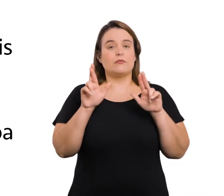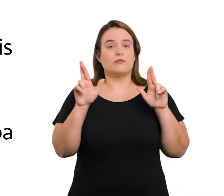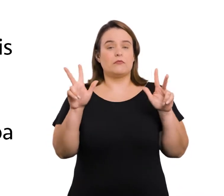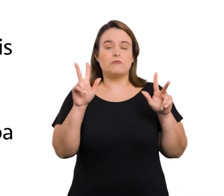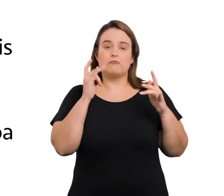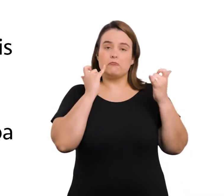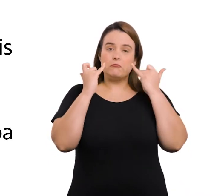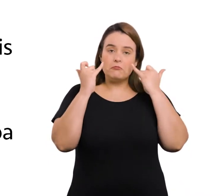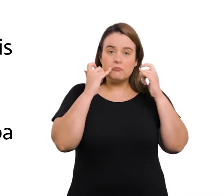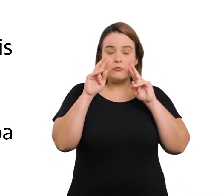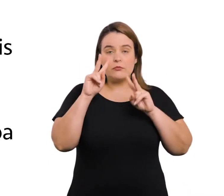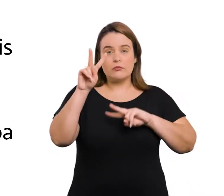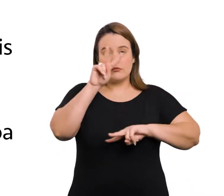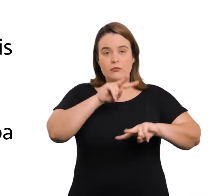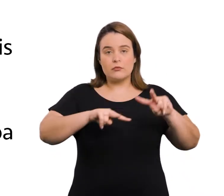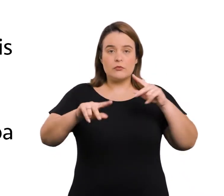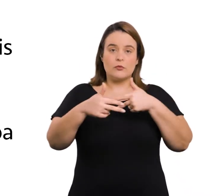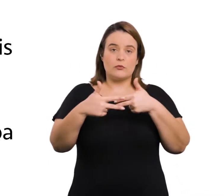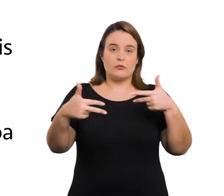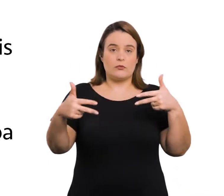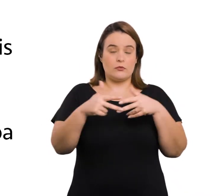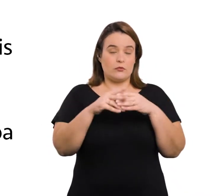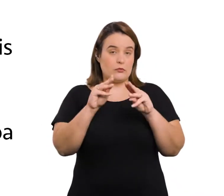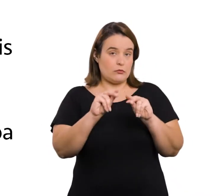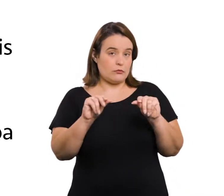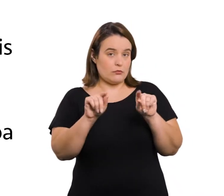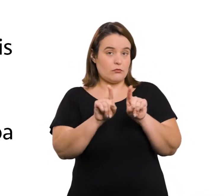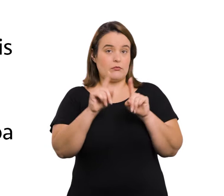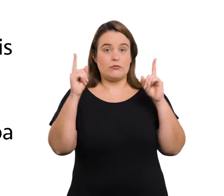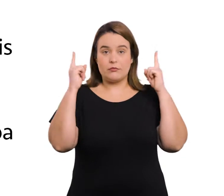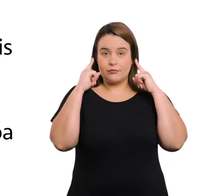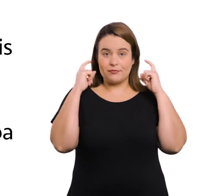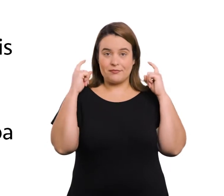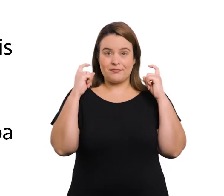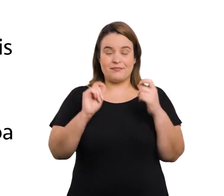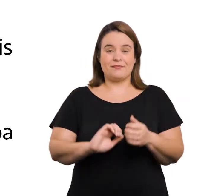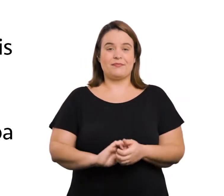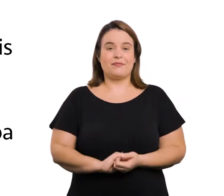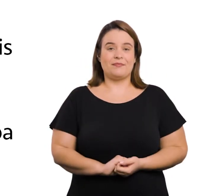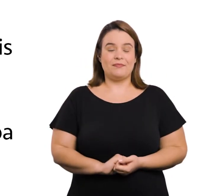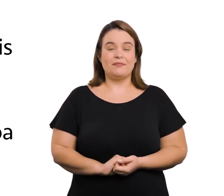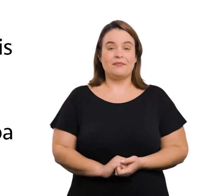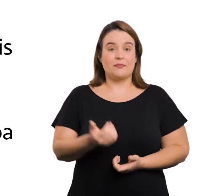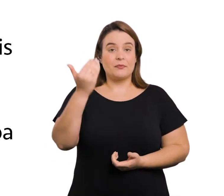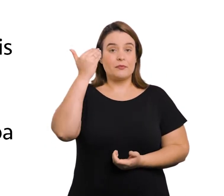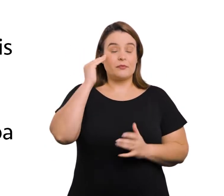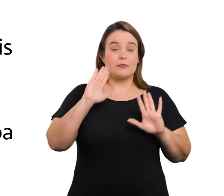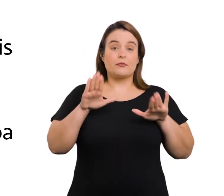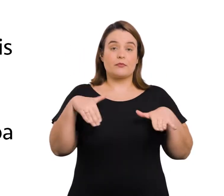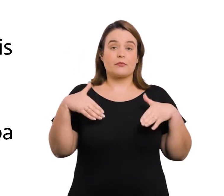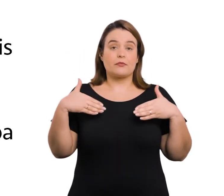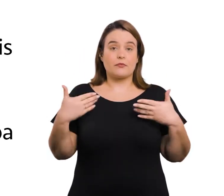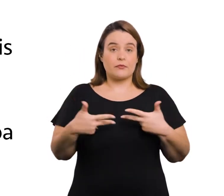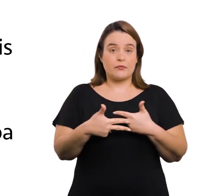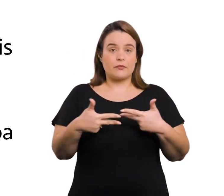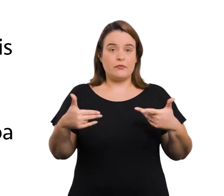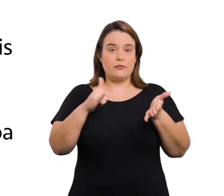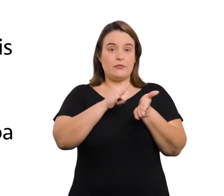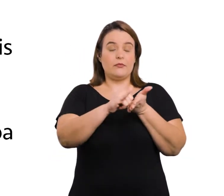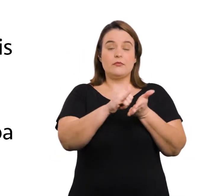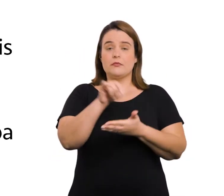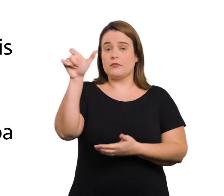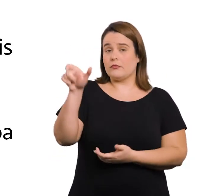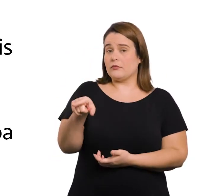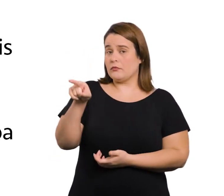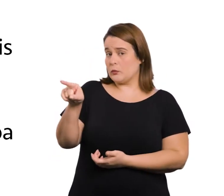formatos alternativos para informações visuais por meio de recursos táteis e de áudio. Compreender quais são os